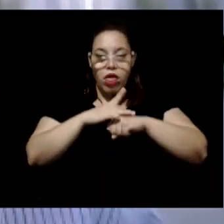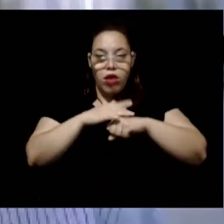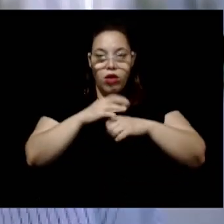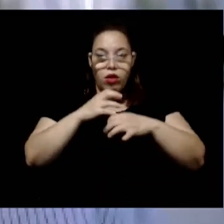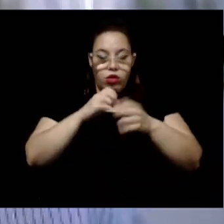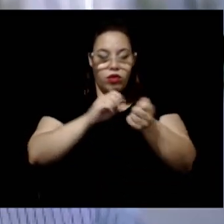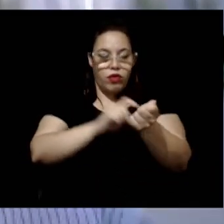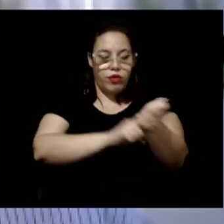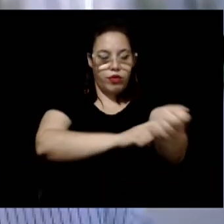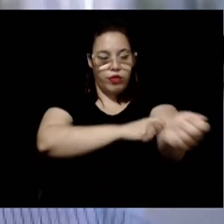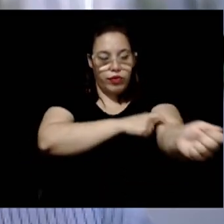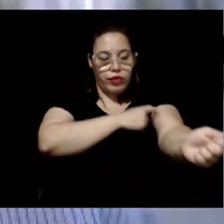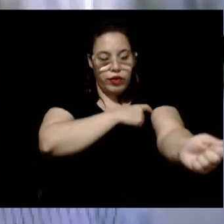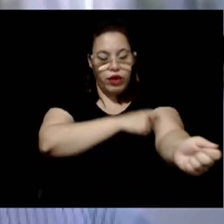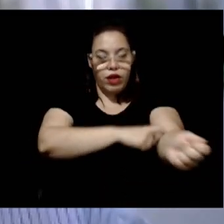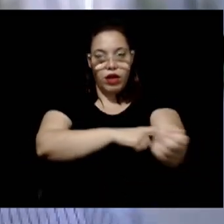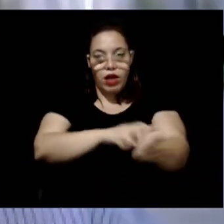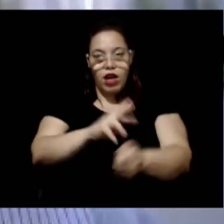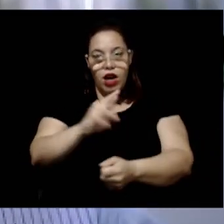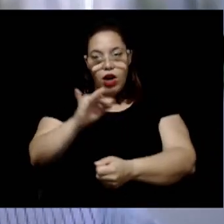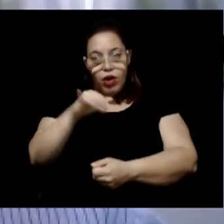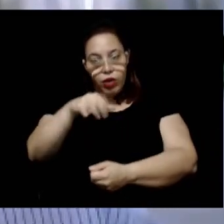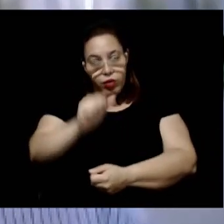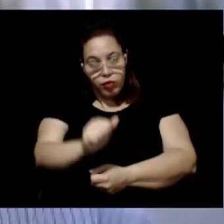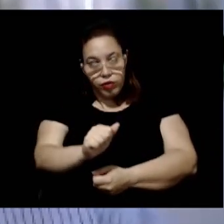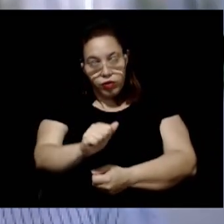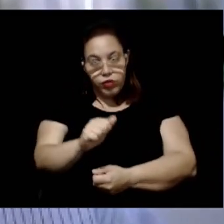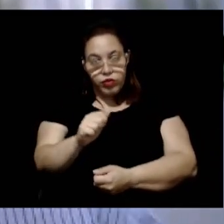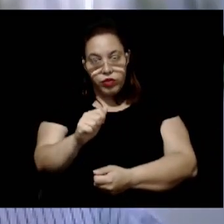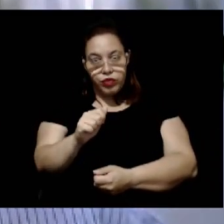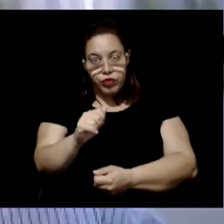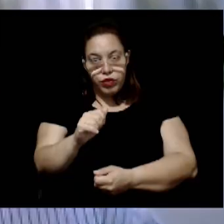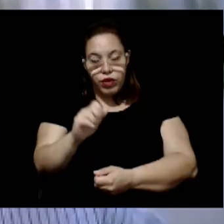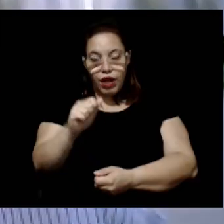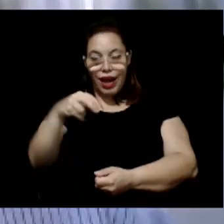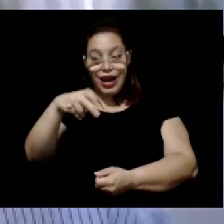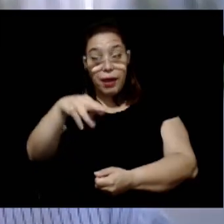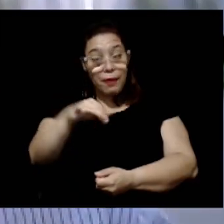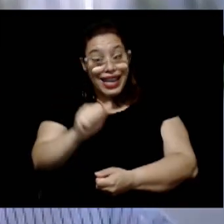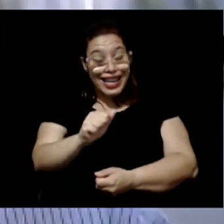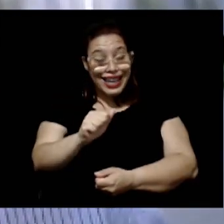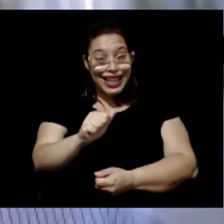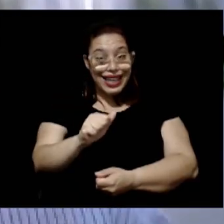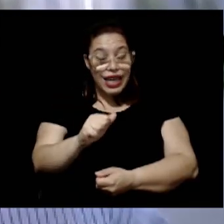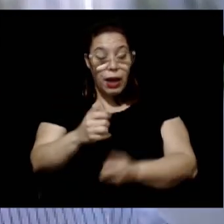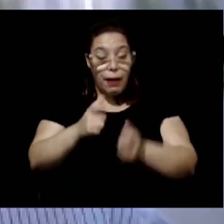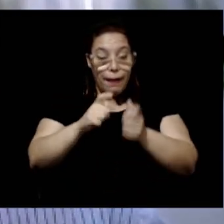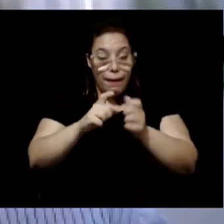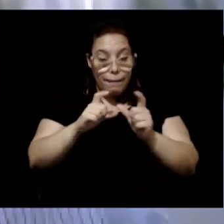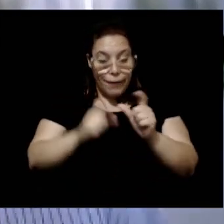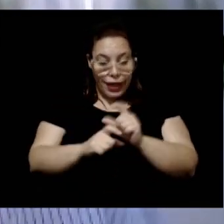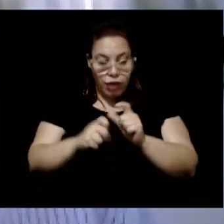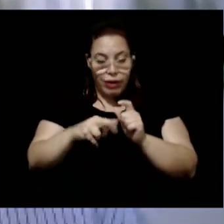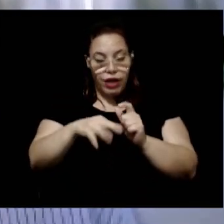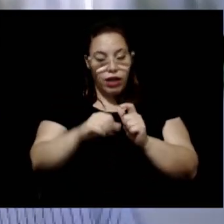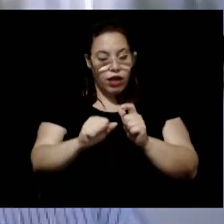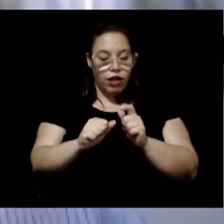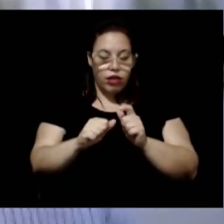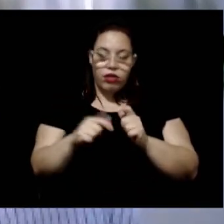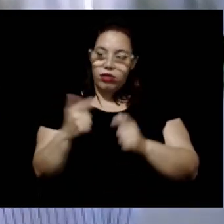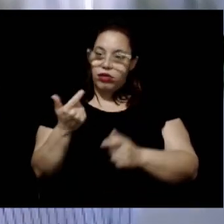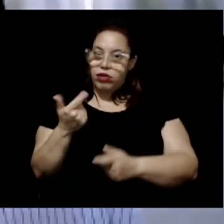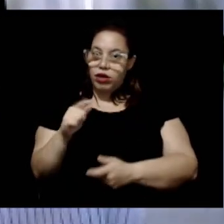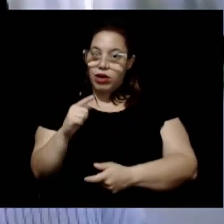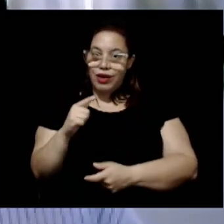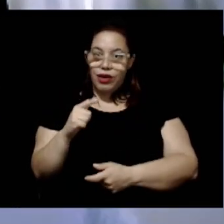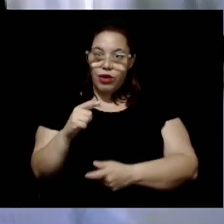doenças reumáticas que também afetam o sangue, por exemplo, com anemia, baixa de plaqueta, mas isso não é que o sangue é um sangue